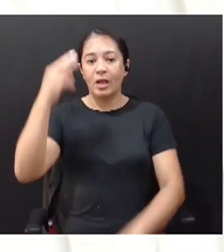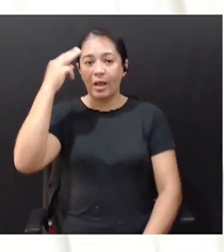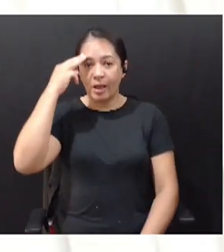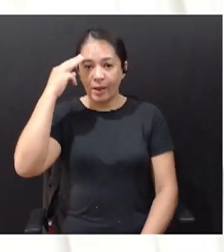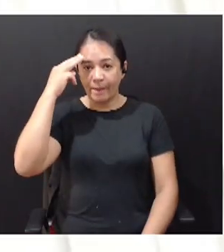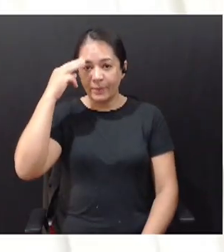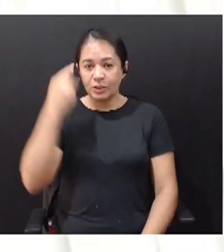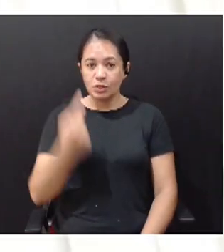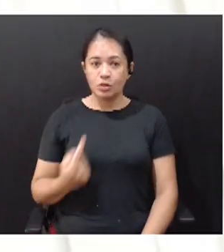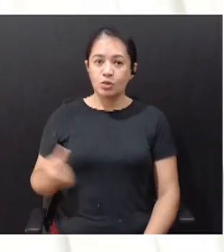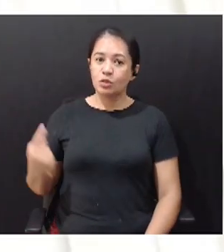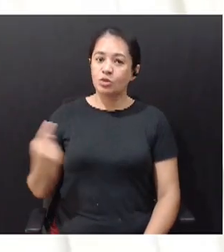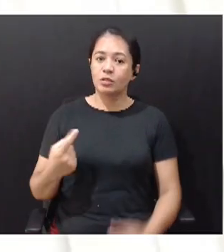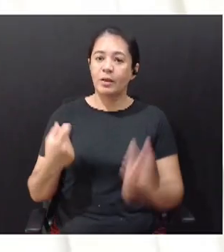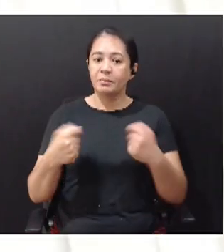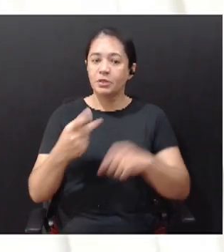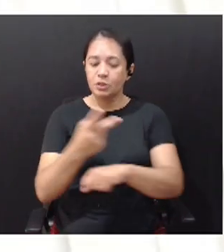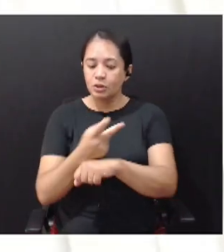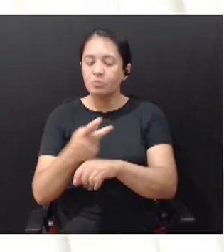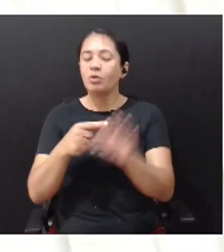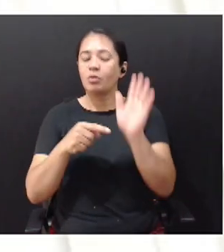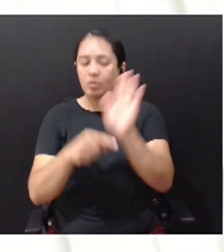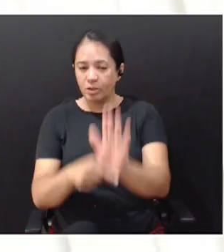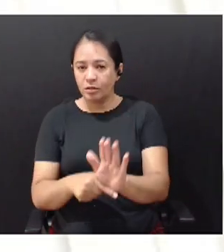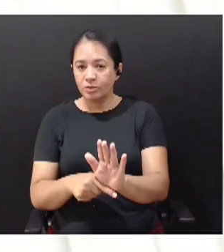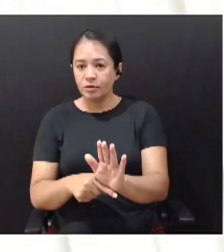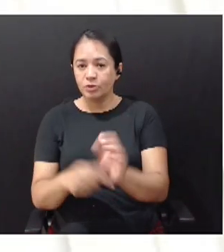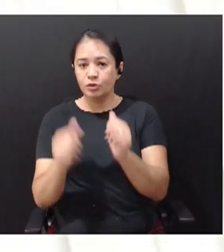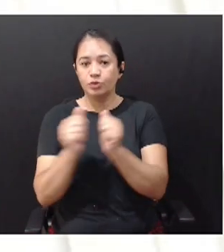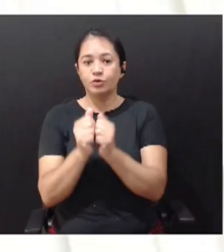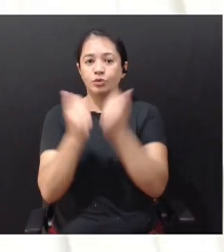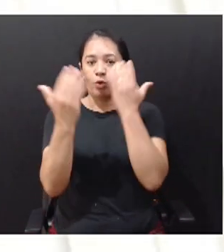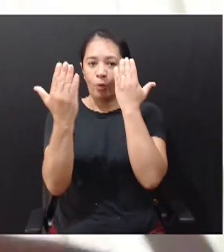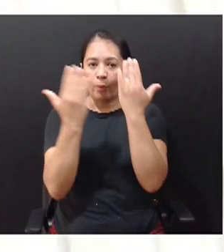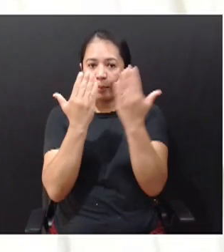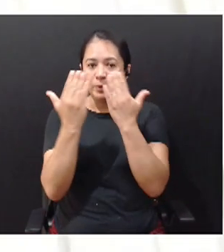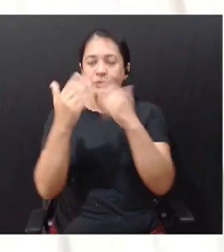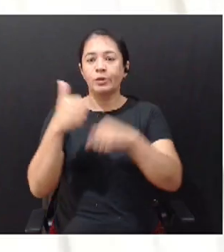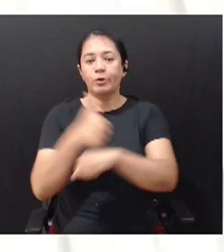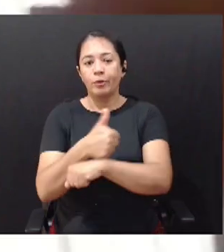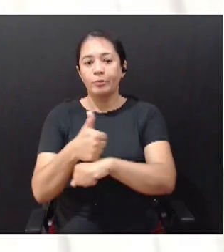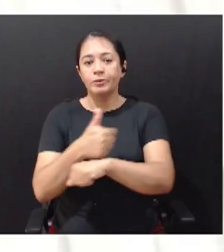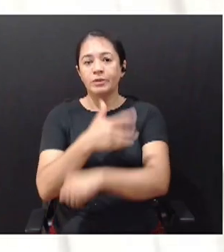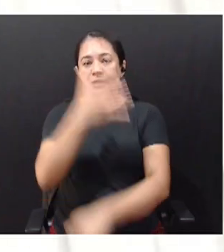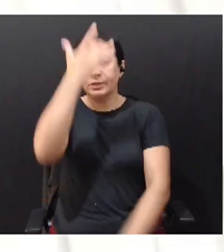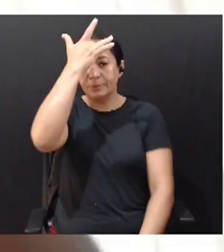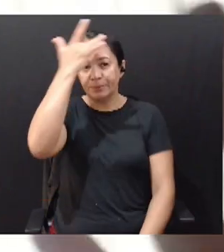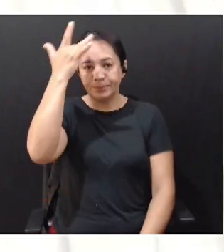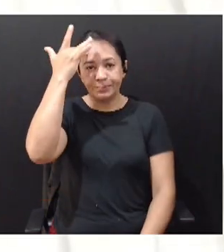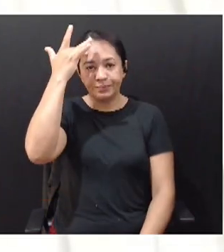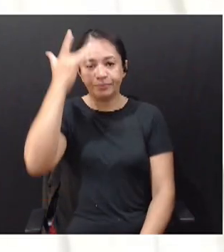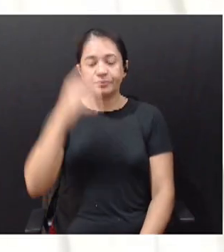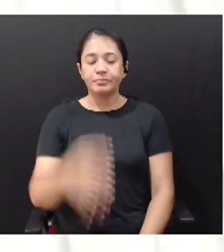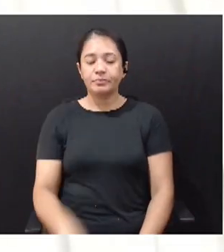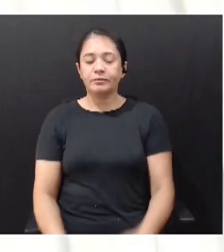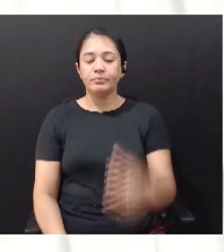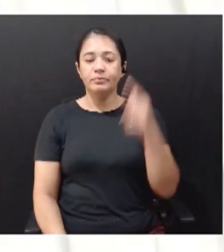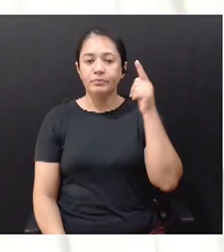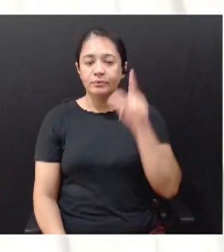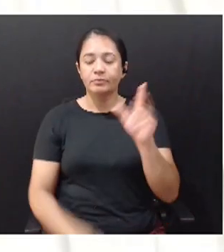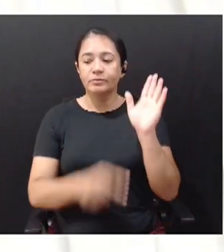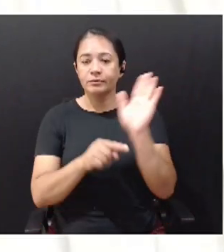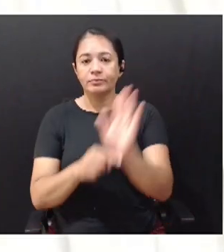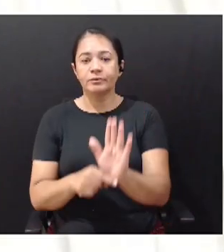que procurar ajuda de um psicólogo, né? De um profissional da saúde mental, para que possa ajudá-la